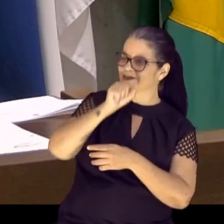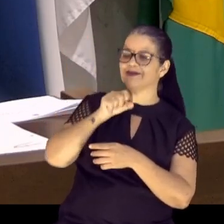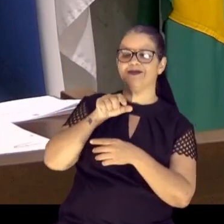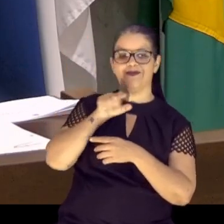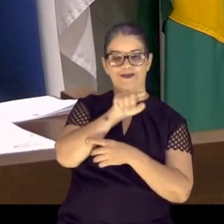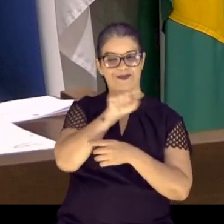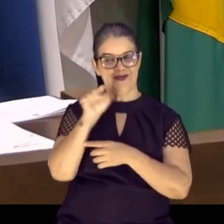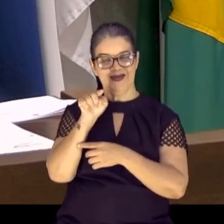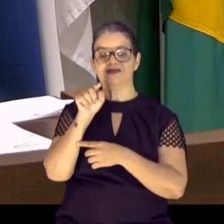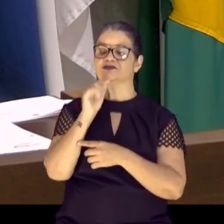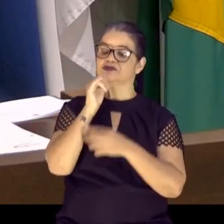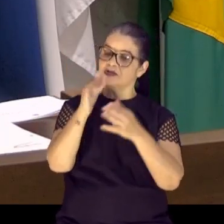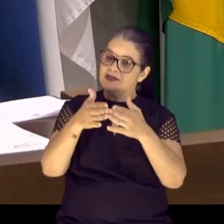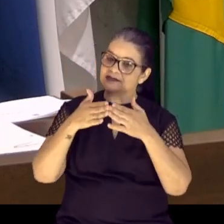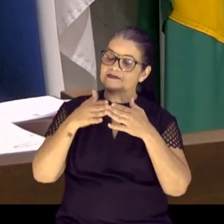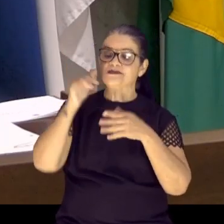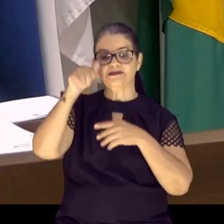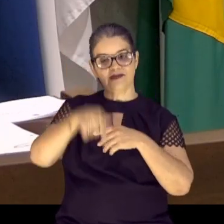inclusive,